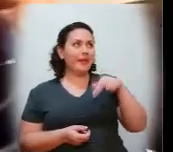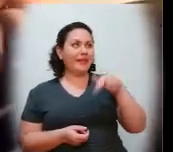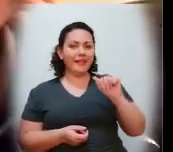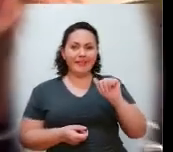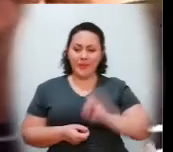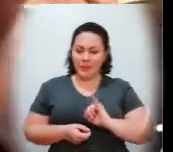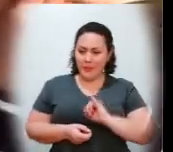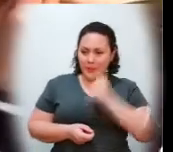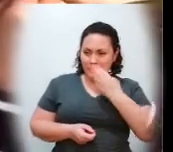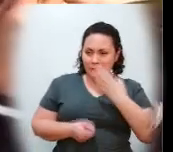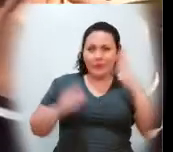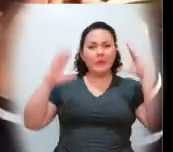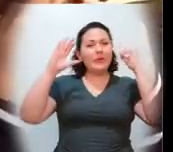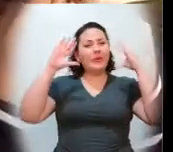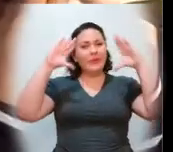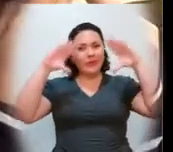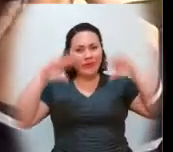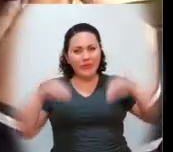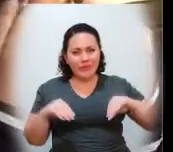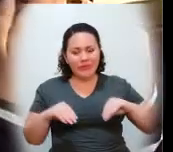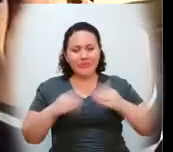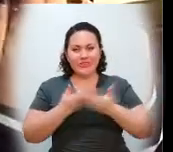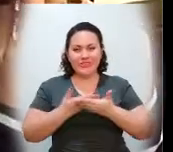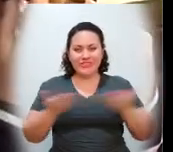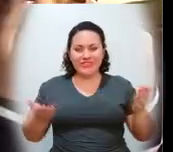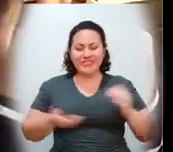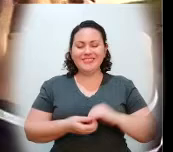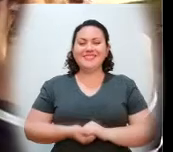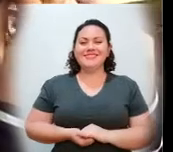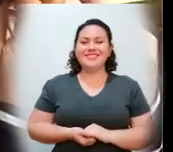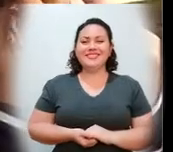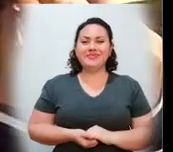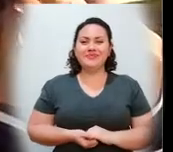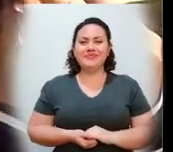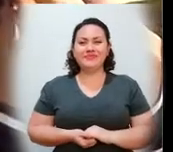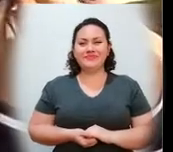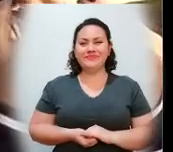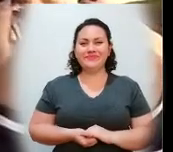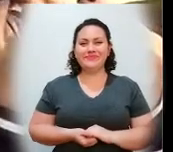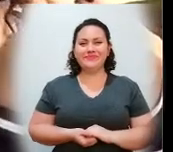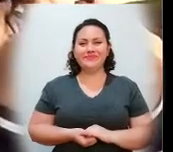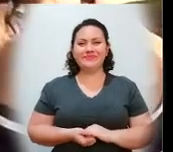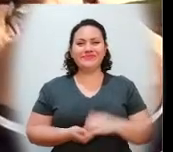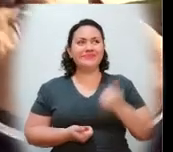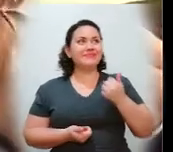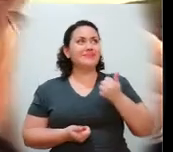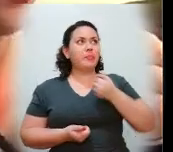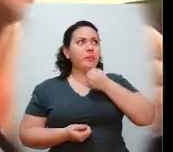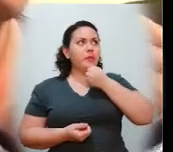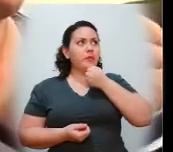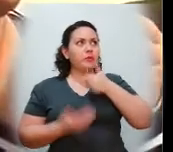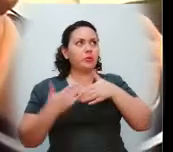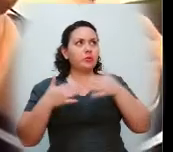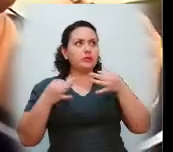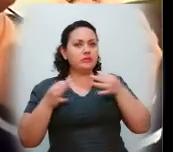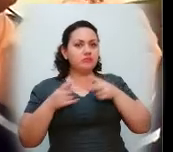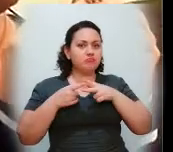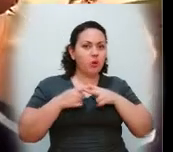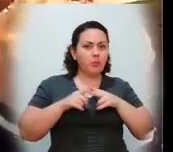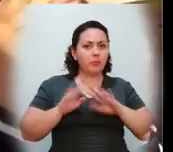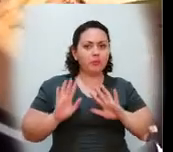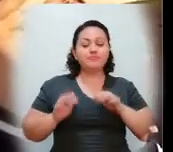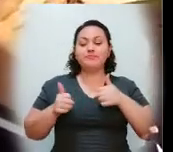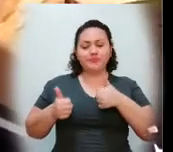Oi, Olá, Ana. tudo bom? Boa noite, gente. Só um minutinho, Então, caiu aqui meu fone. tá